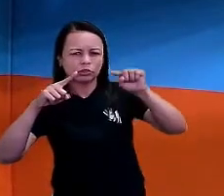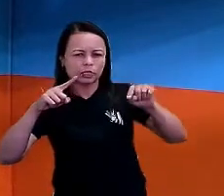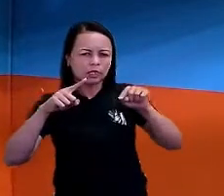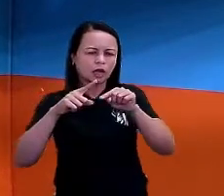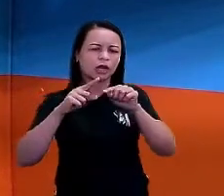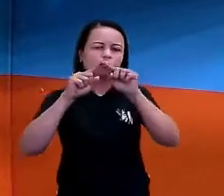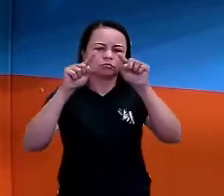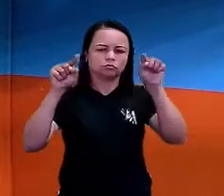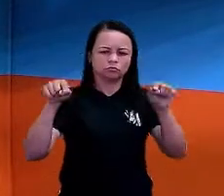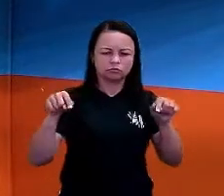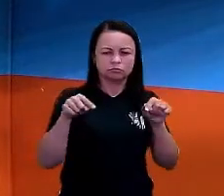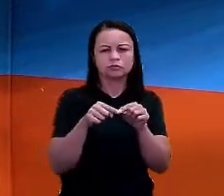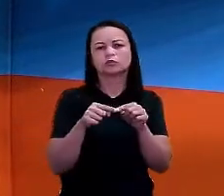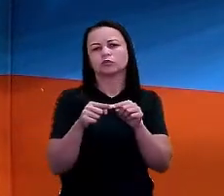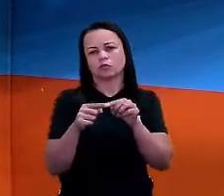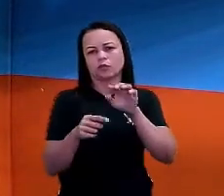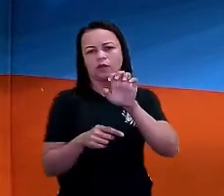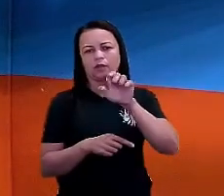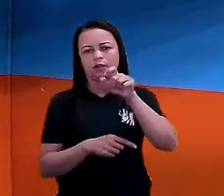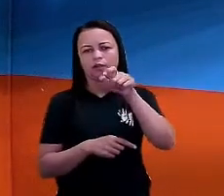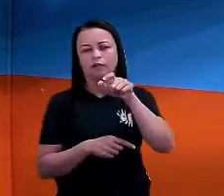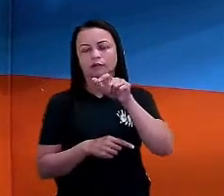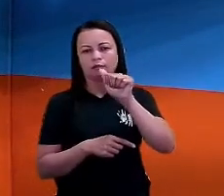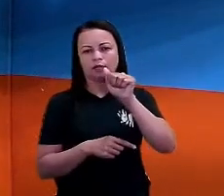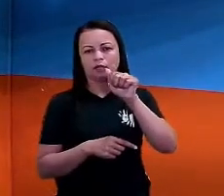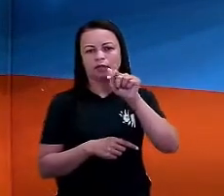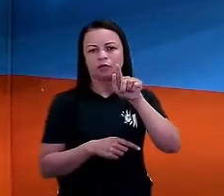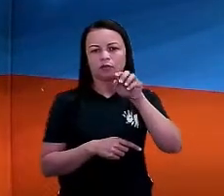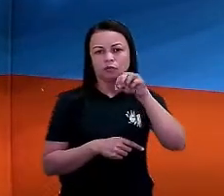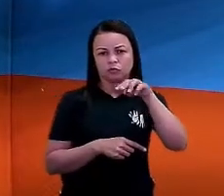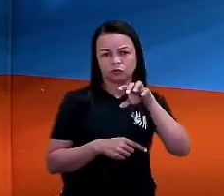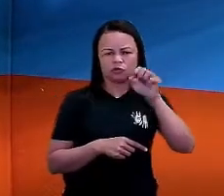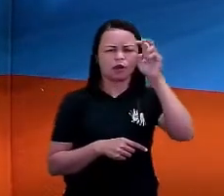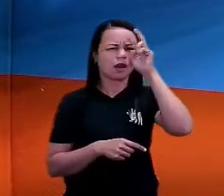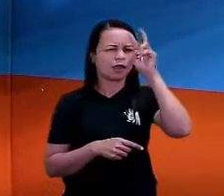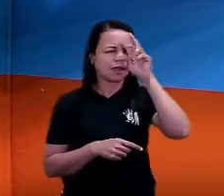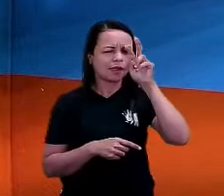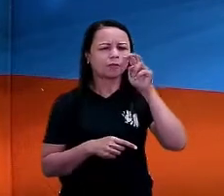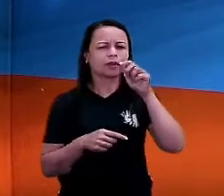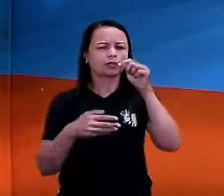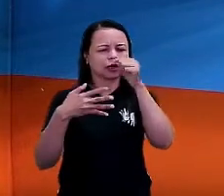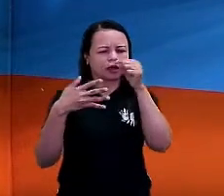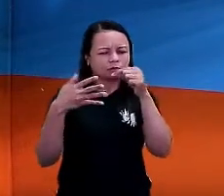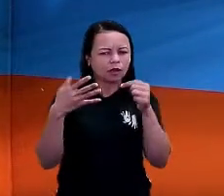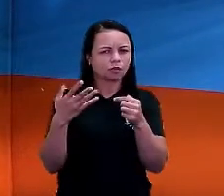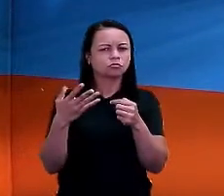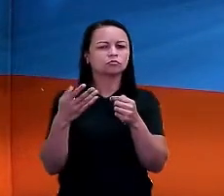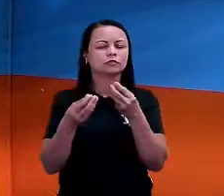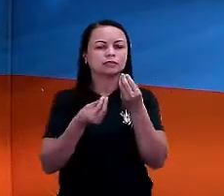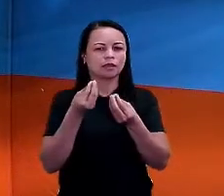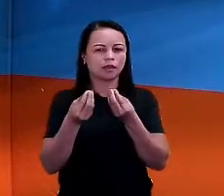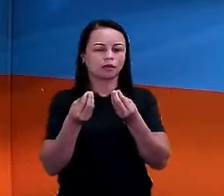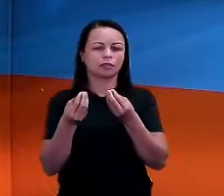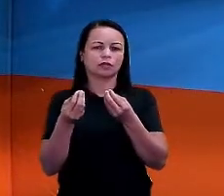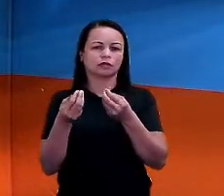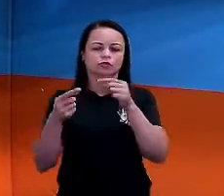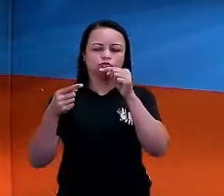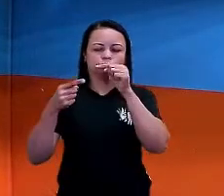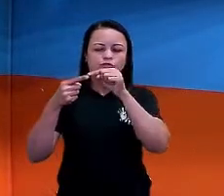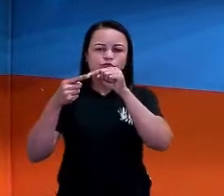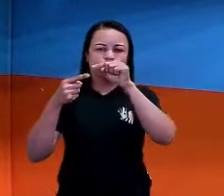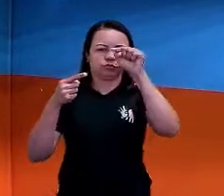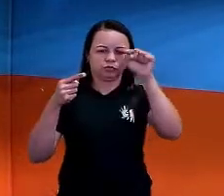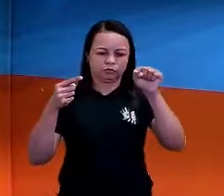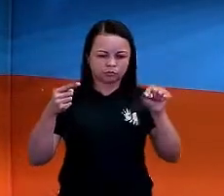o hexágono. Então, relembra quem são eles. Se liga nessa questão dos lados de cada um, Porque você, sabendo a medida dos